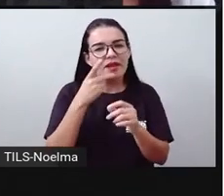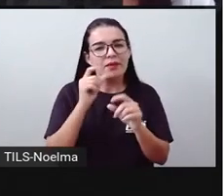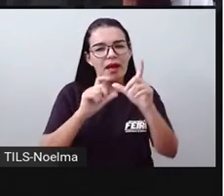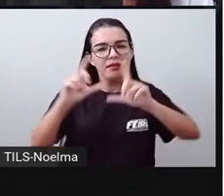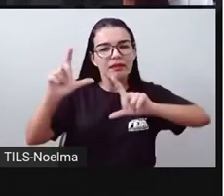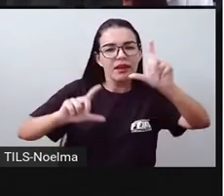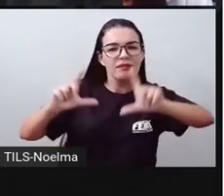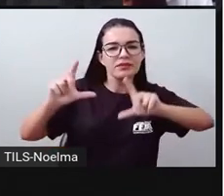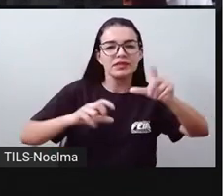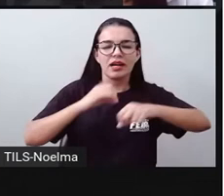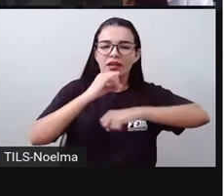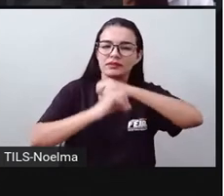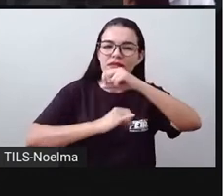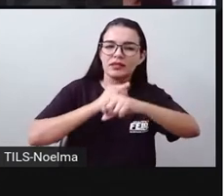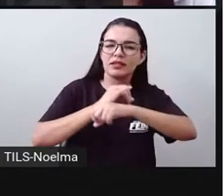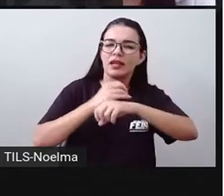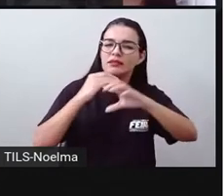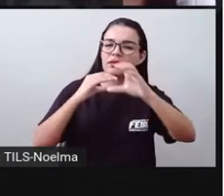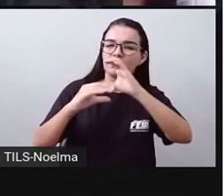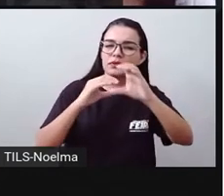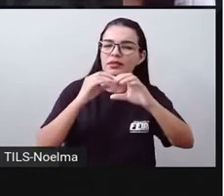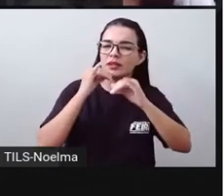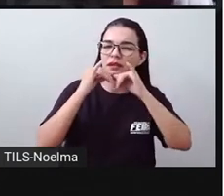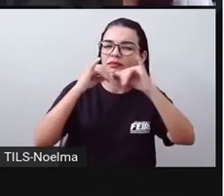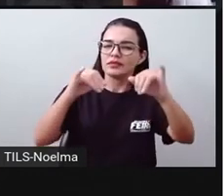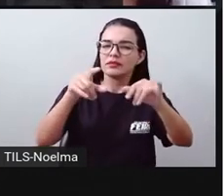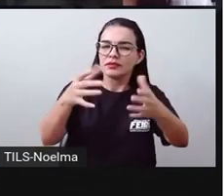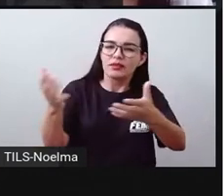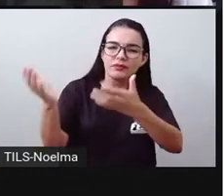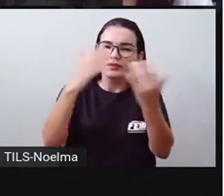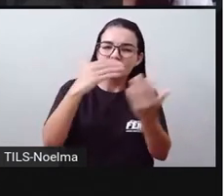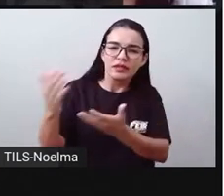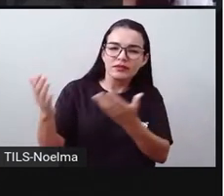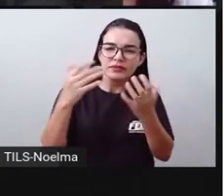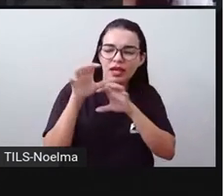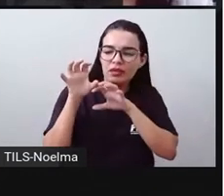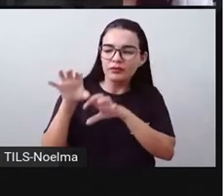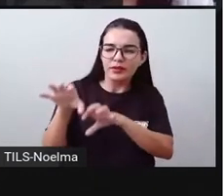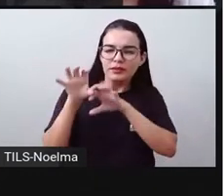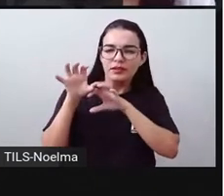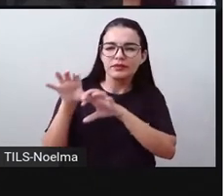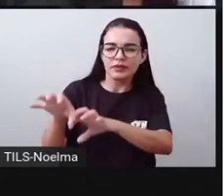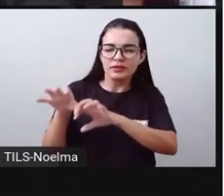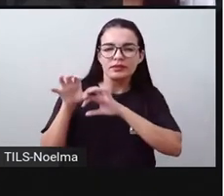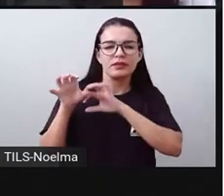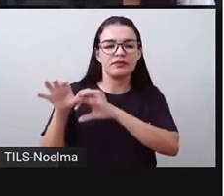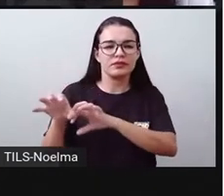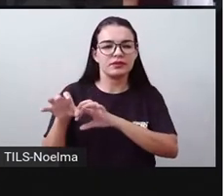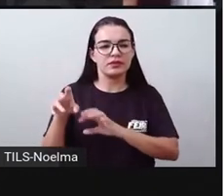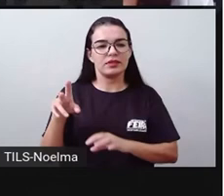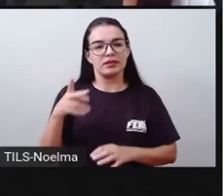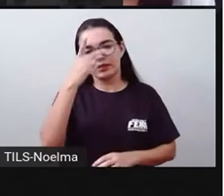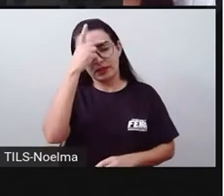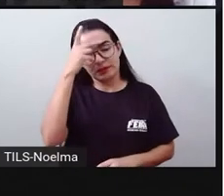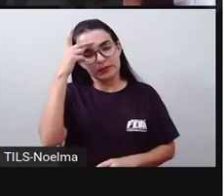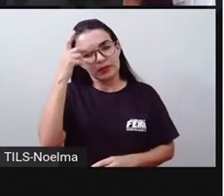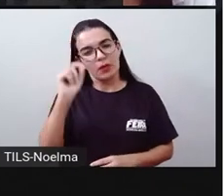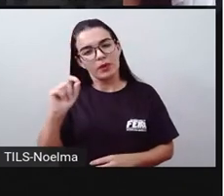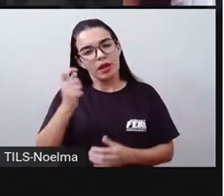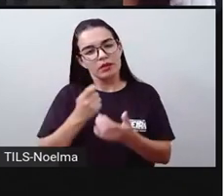o quanto às vezes os meios de comunicação de forma geral, acaba incentivando